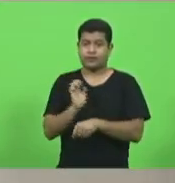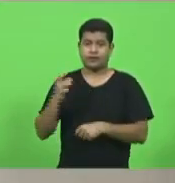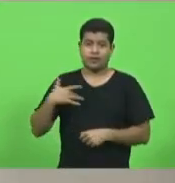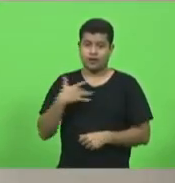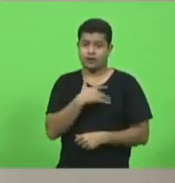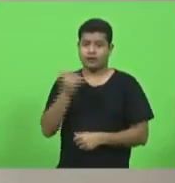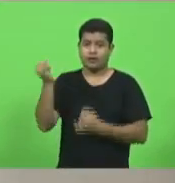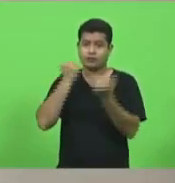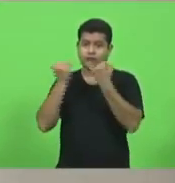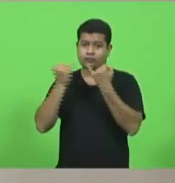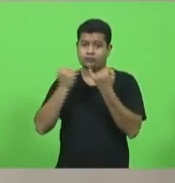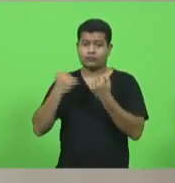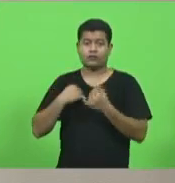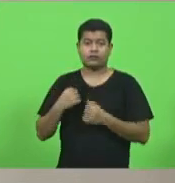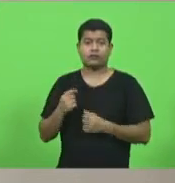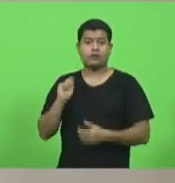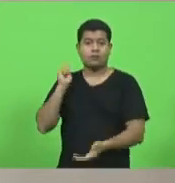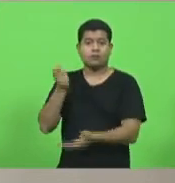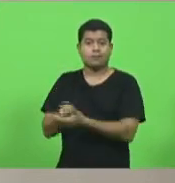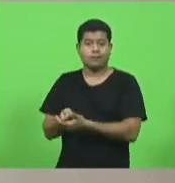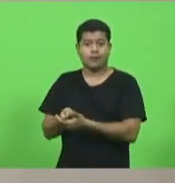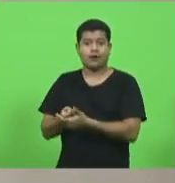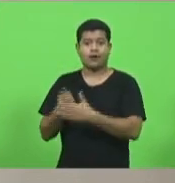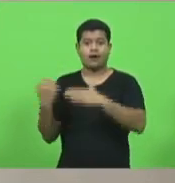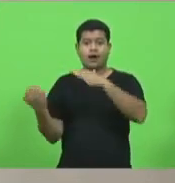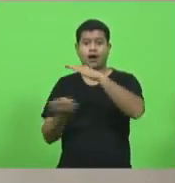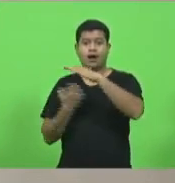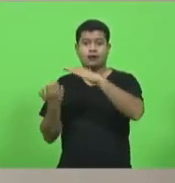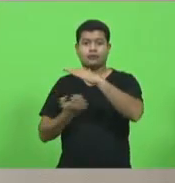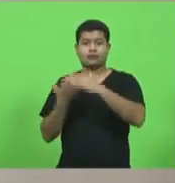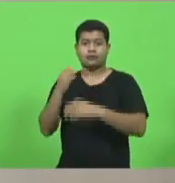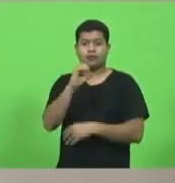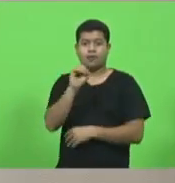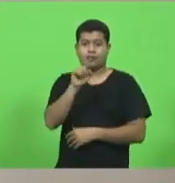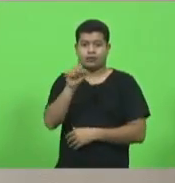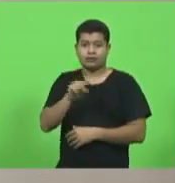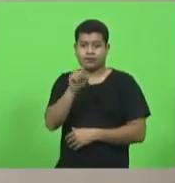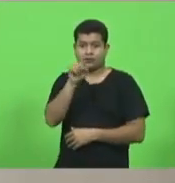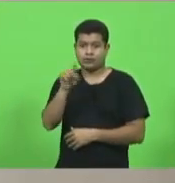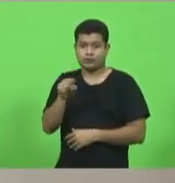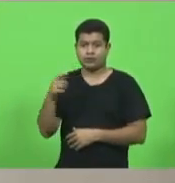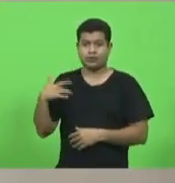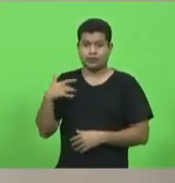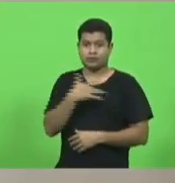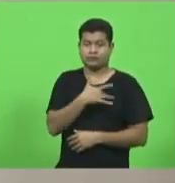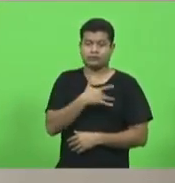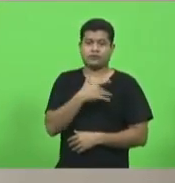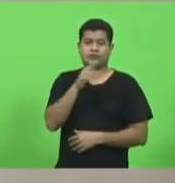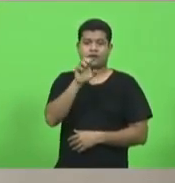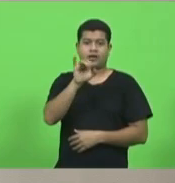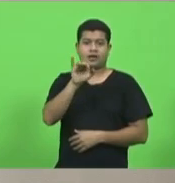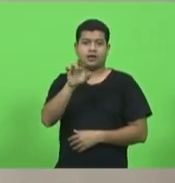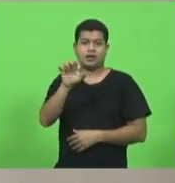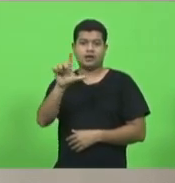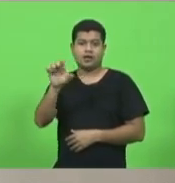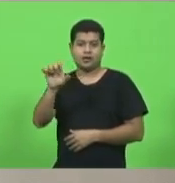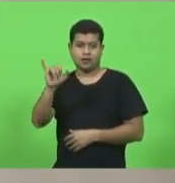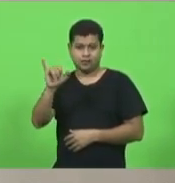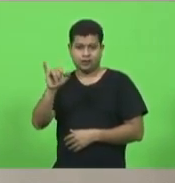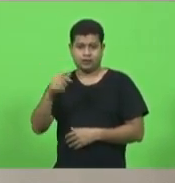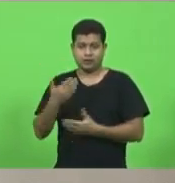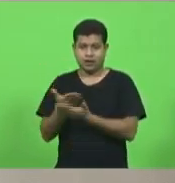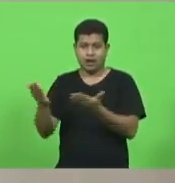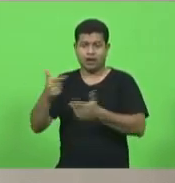informações acerca dos valores pagos à empresa OZZ Saúde Eireli, referentes à prestação de